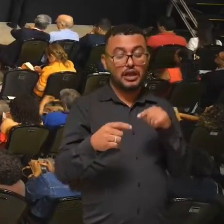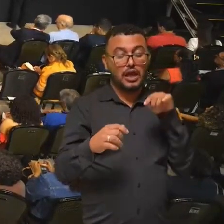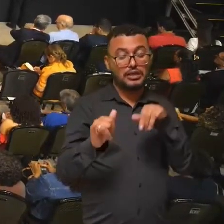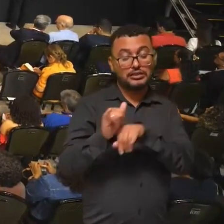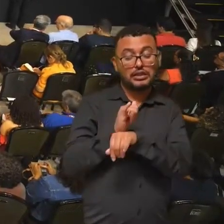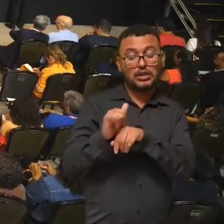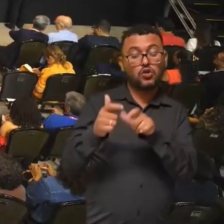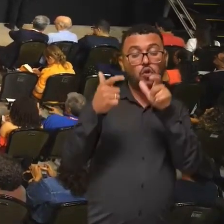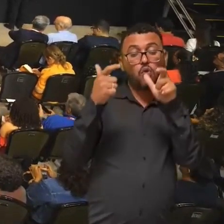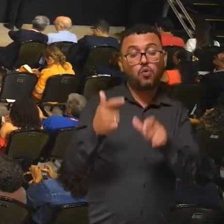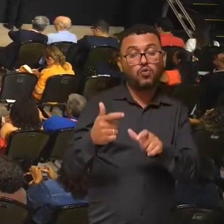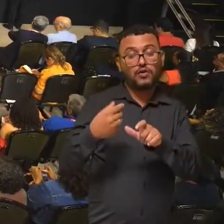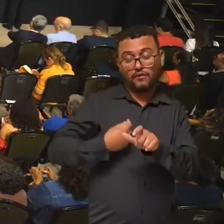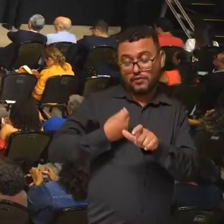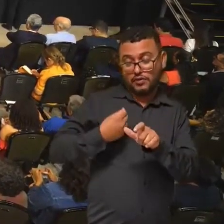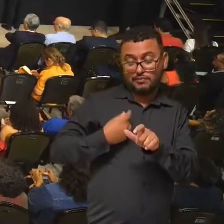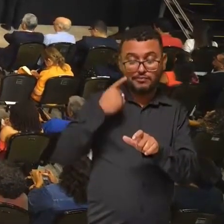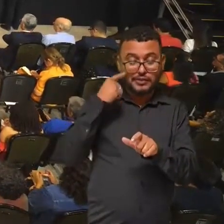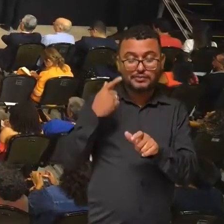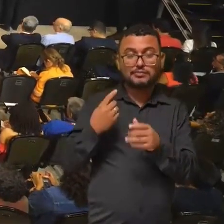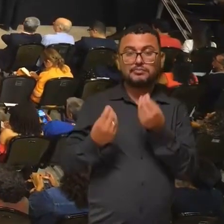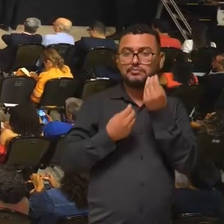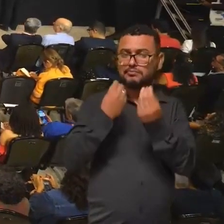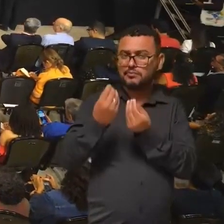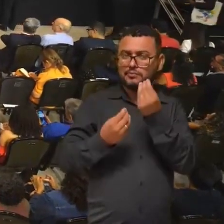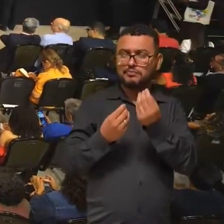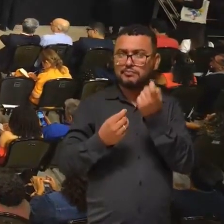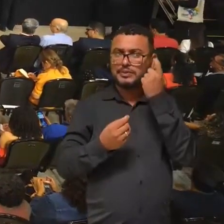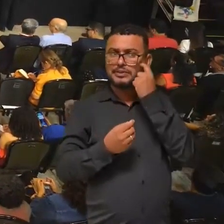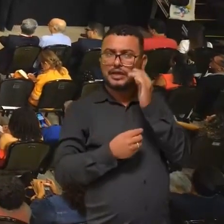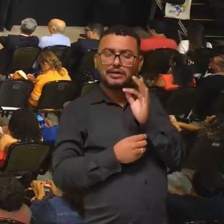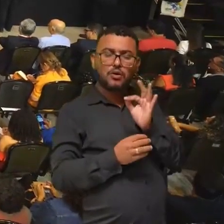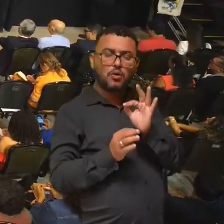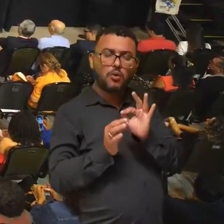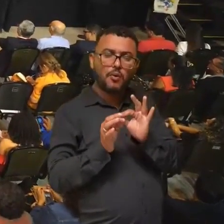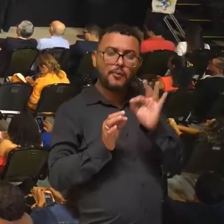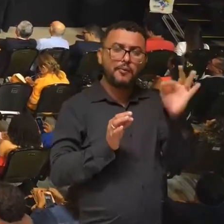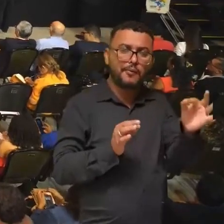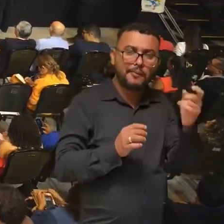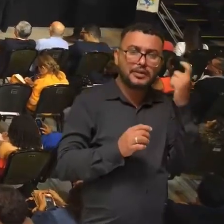precisa saber onde é que a gente vai. E aí a gente quer falar sobre isso